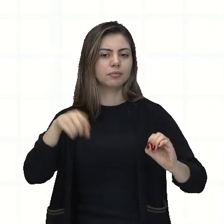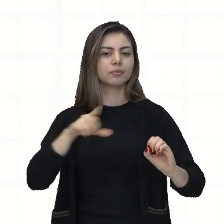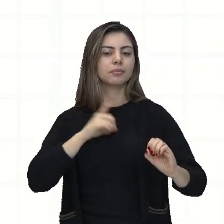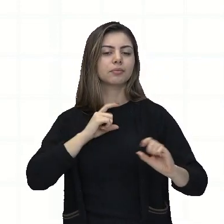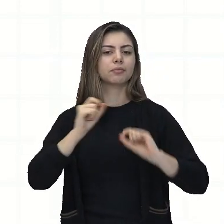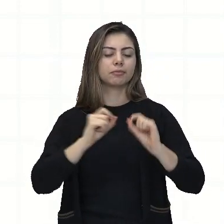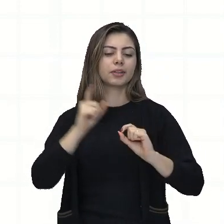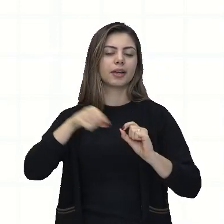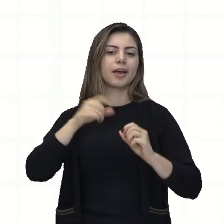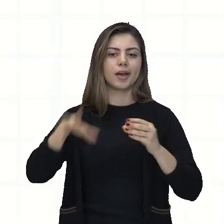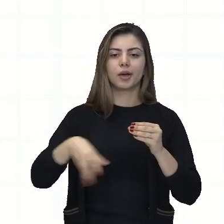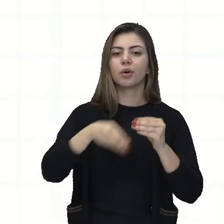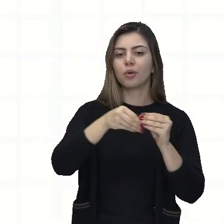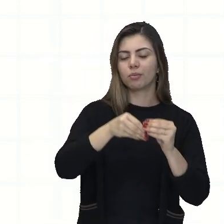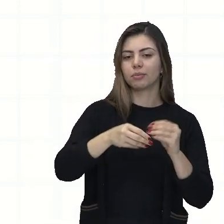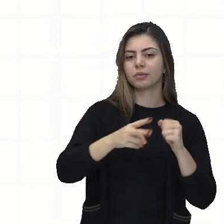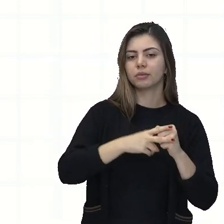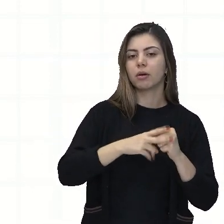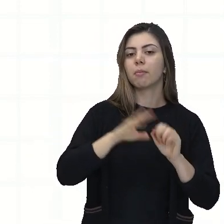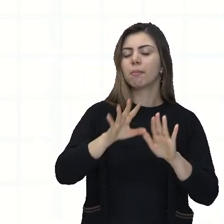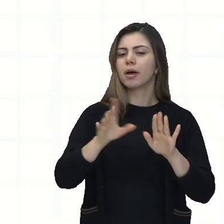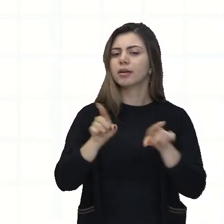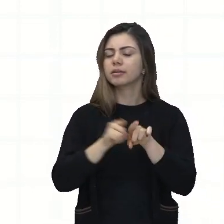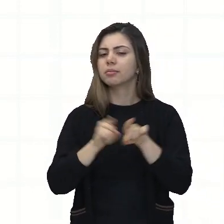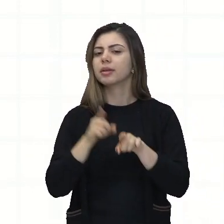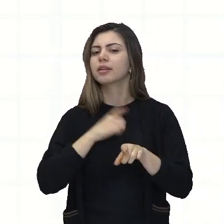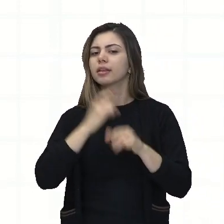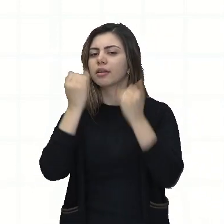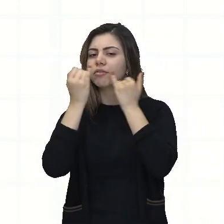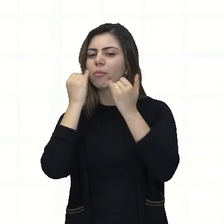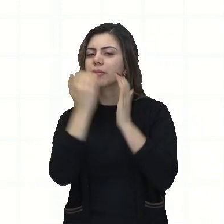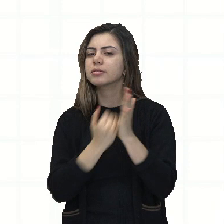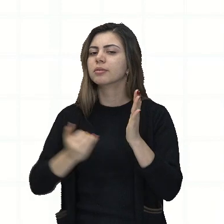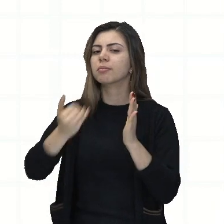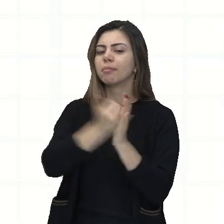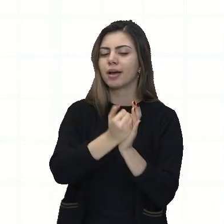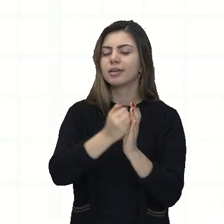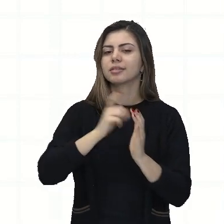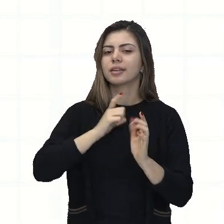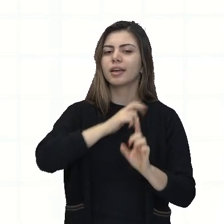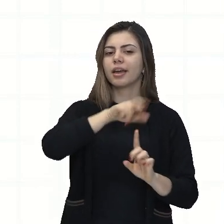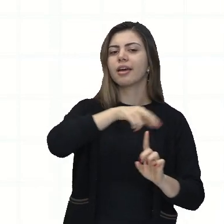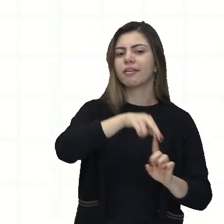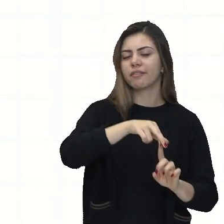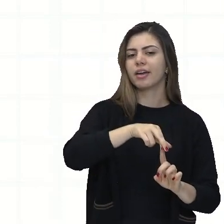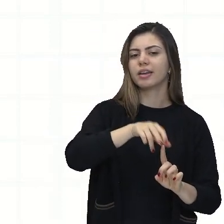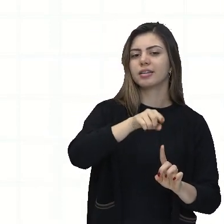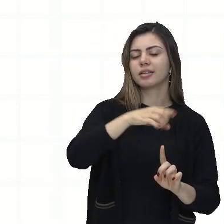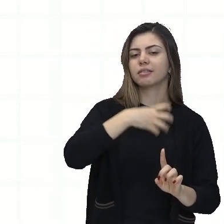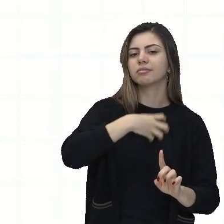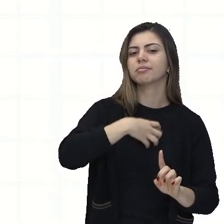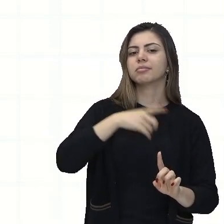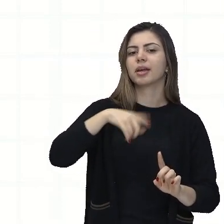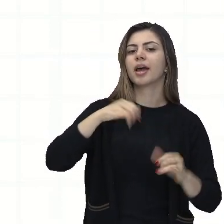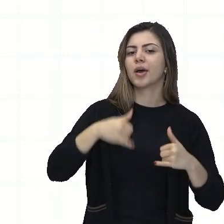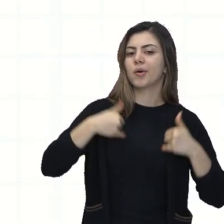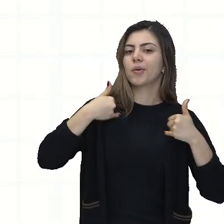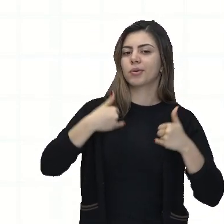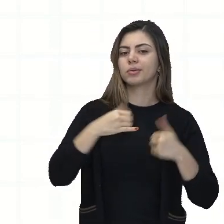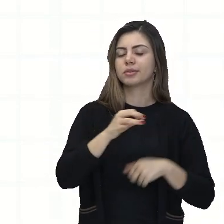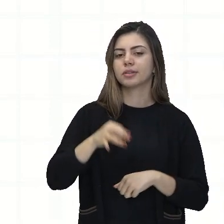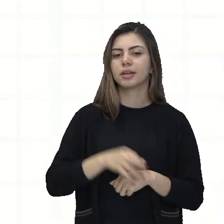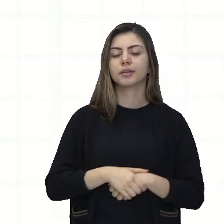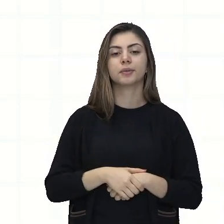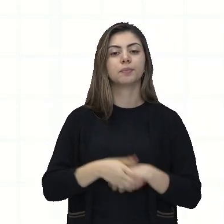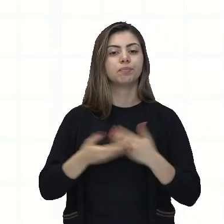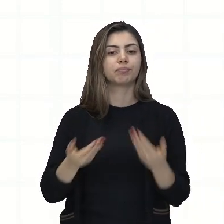complemento verbal. Mas eu também tenho aqui informações adicionais que complementam o sentido de um nome, que é orgulho.